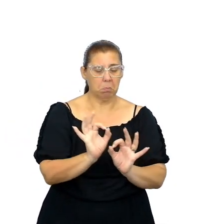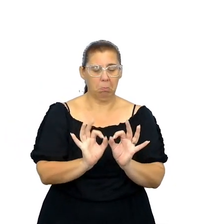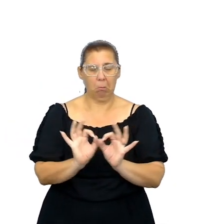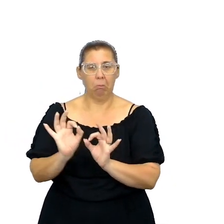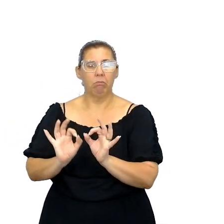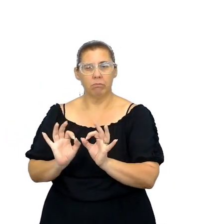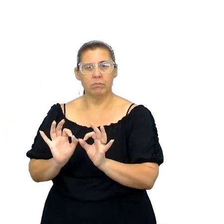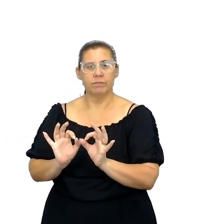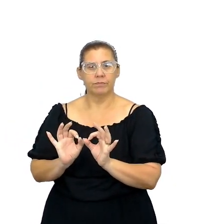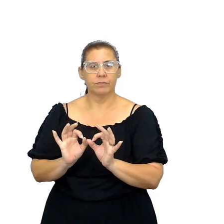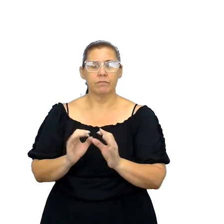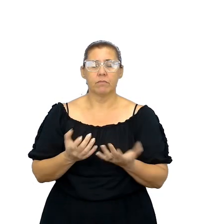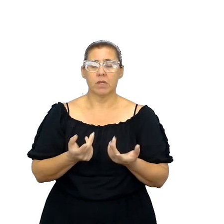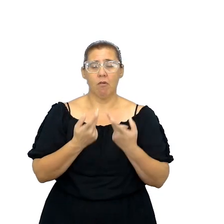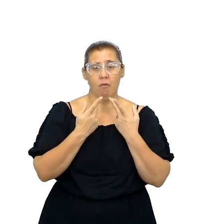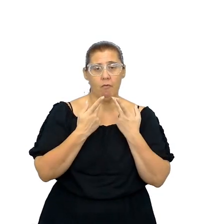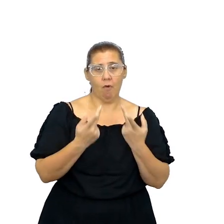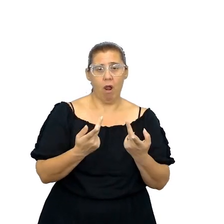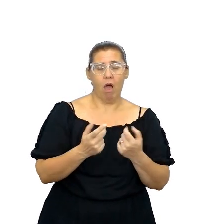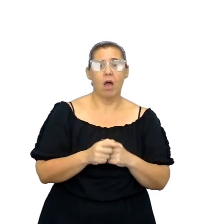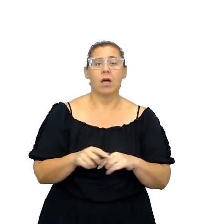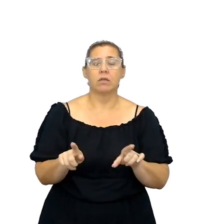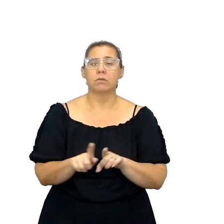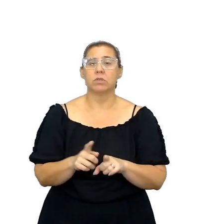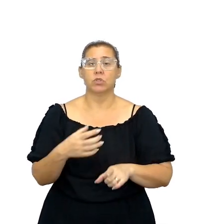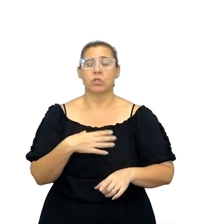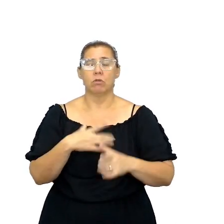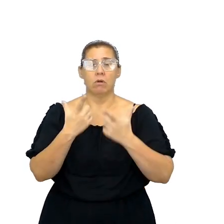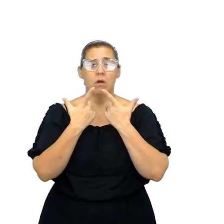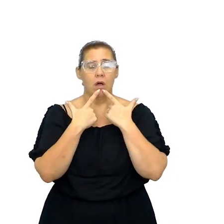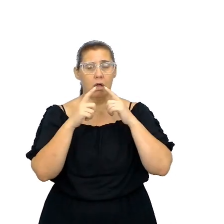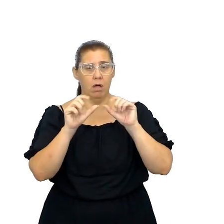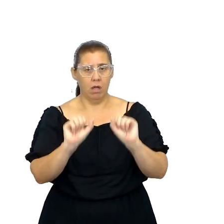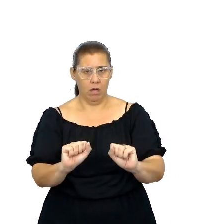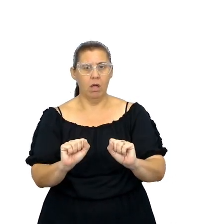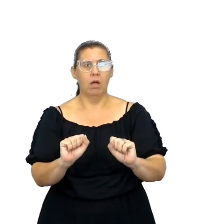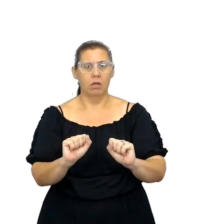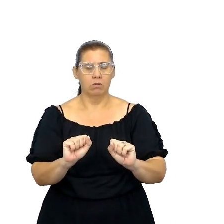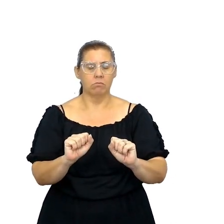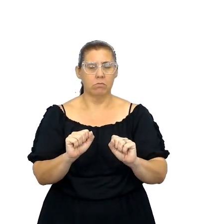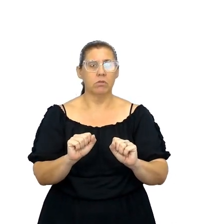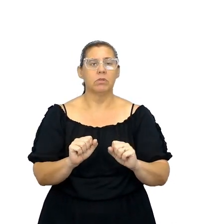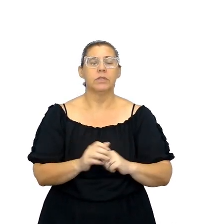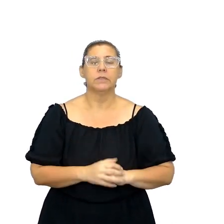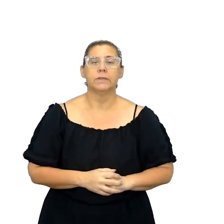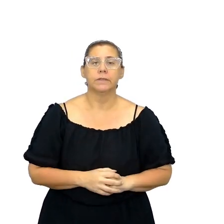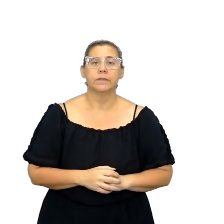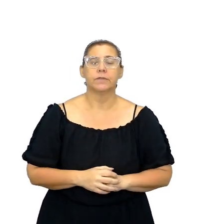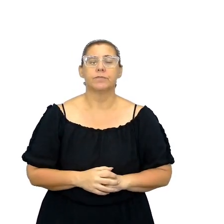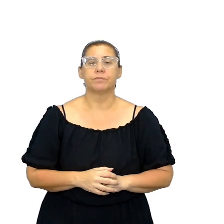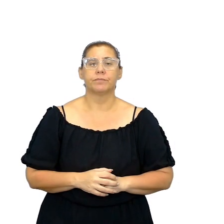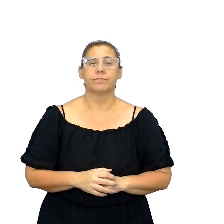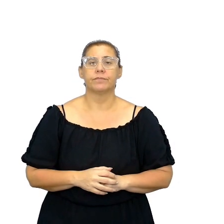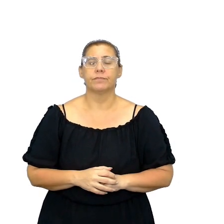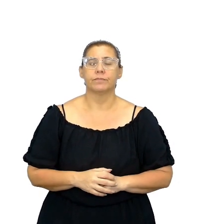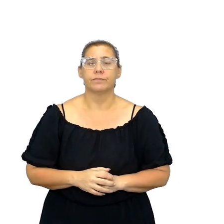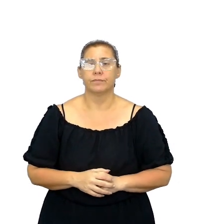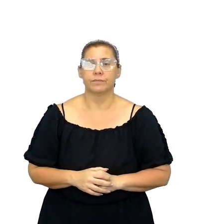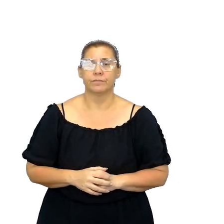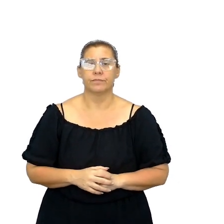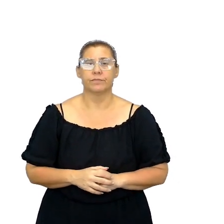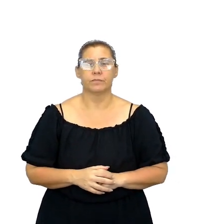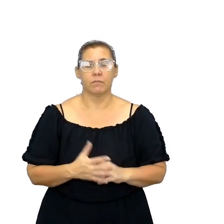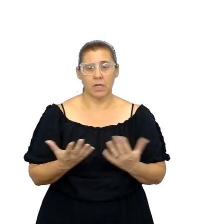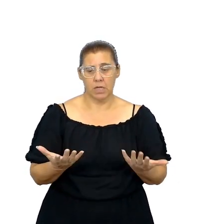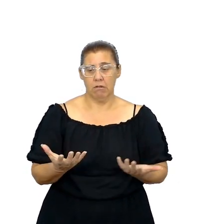organização, né, do dizer, a partir de formas linguísticas relativamente estáveis, por isso que são gêneros, né, e,